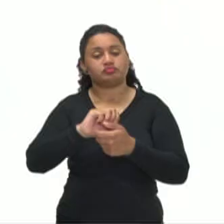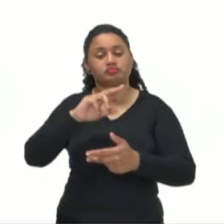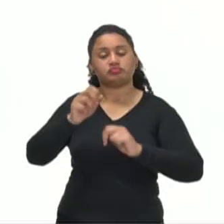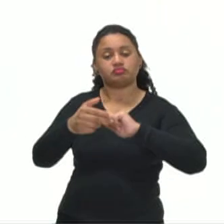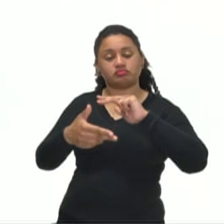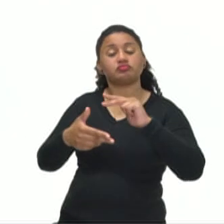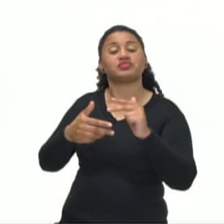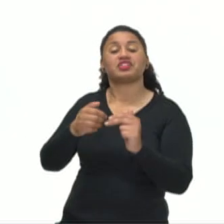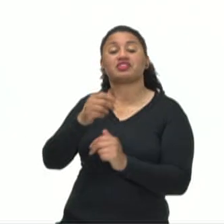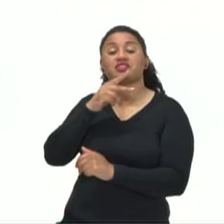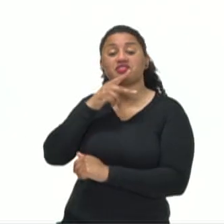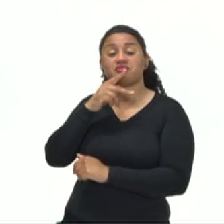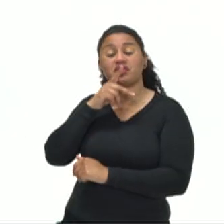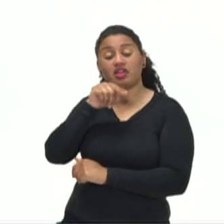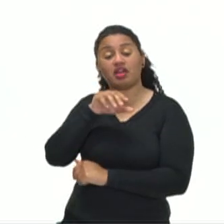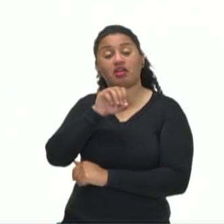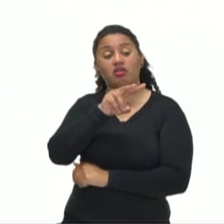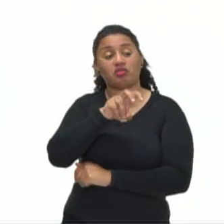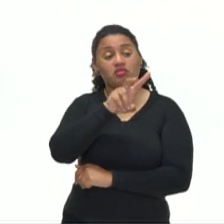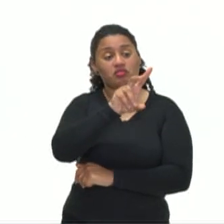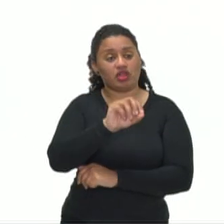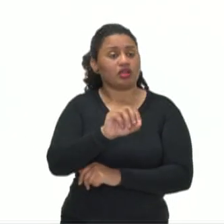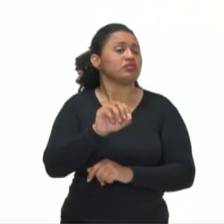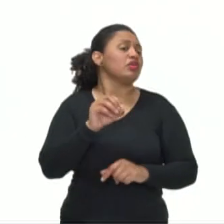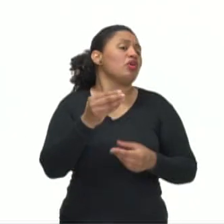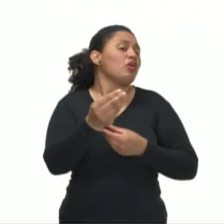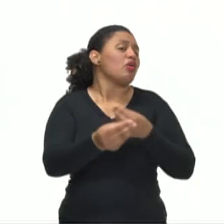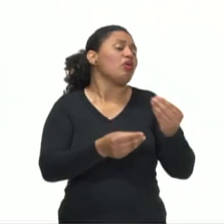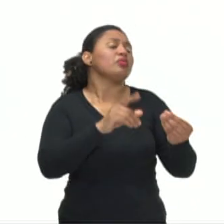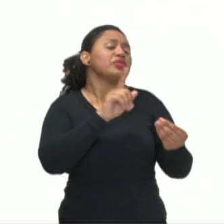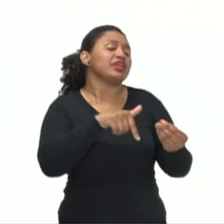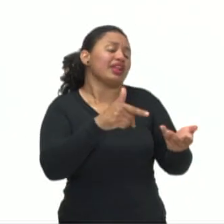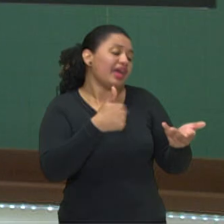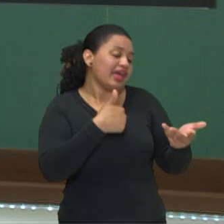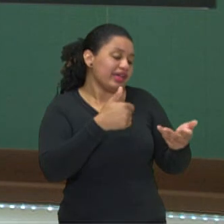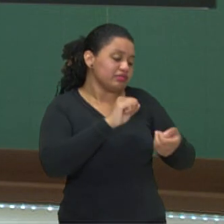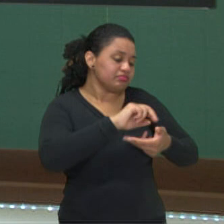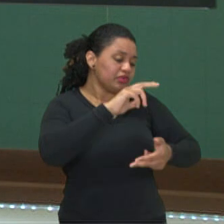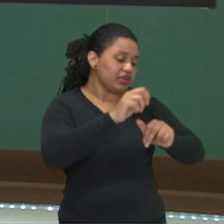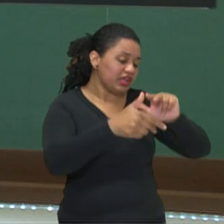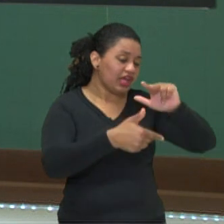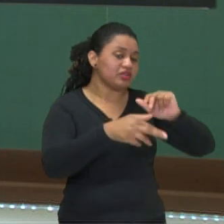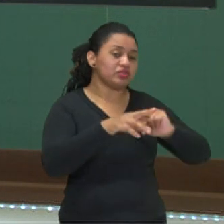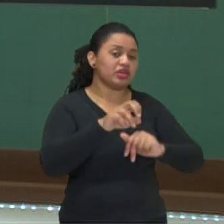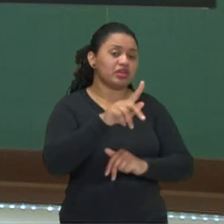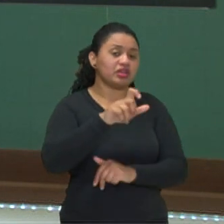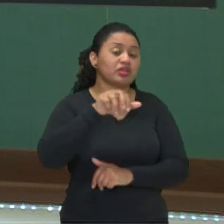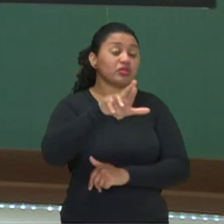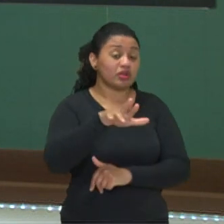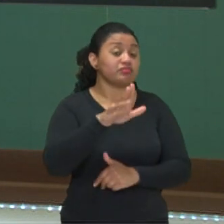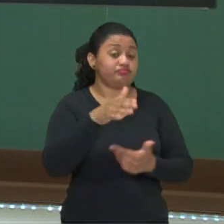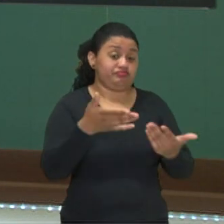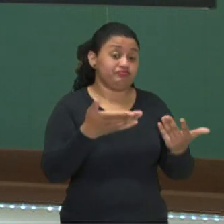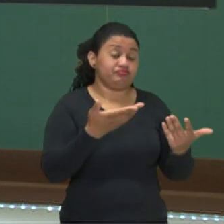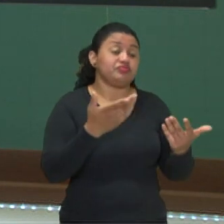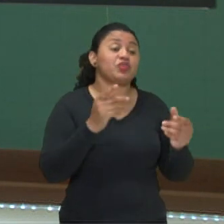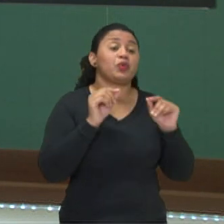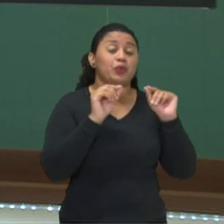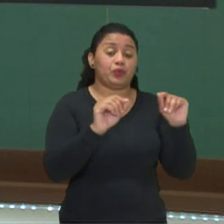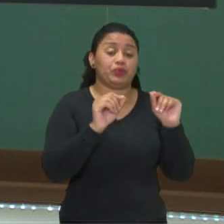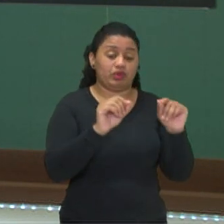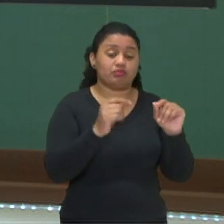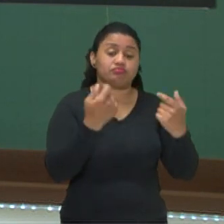convexos. Quais são as condições para ele ser considerado regular, um poliedro regular? Para ele ser considerado